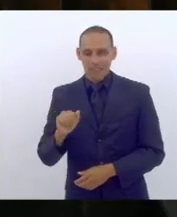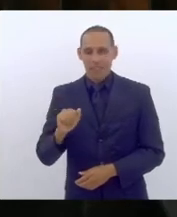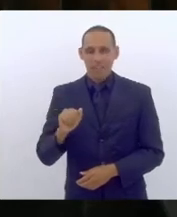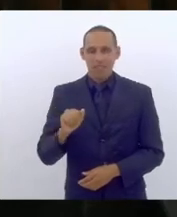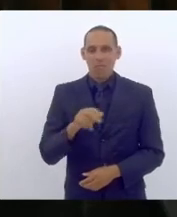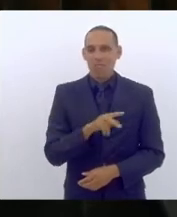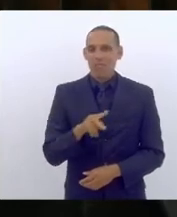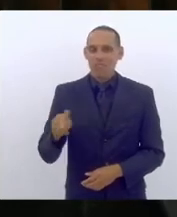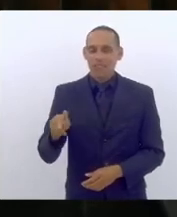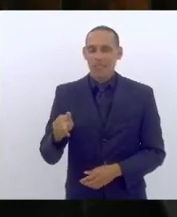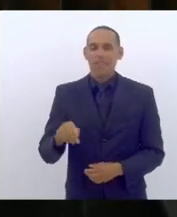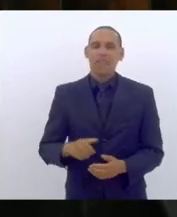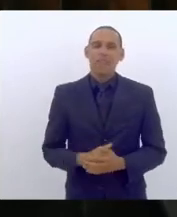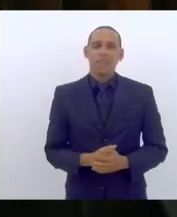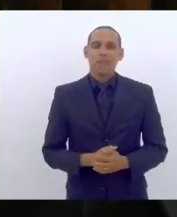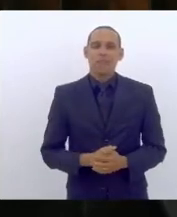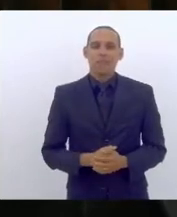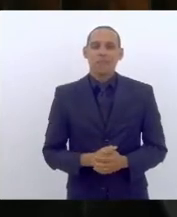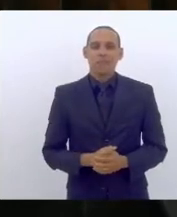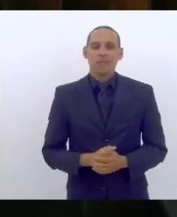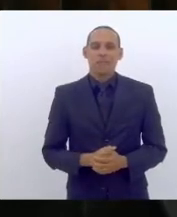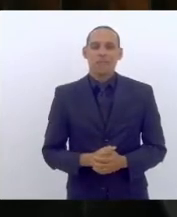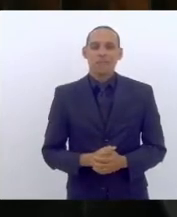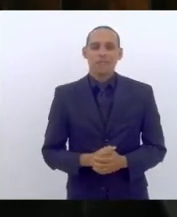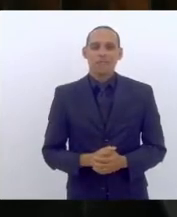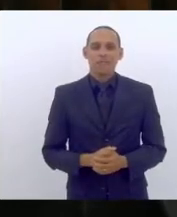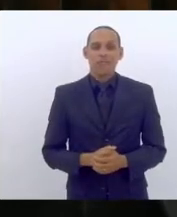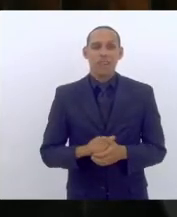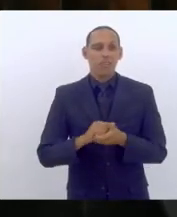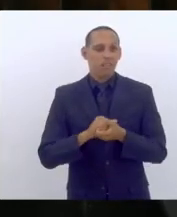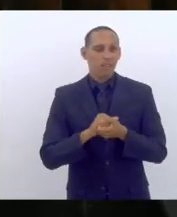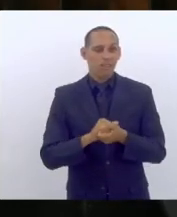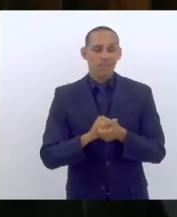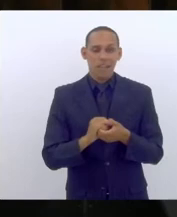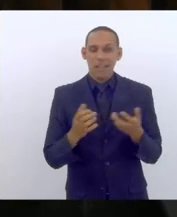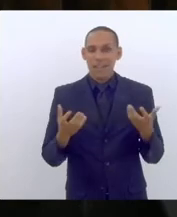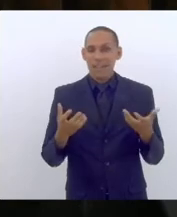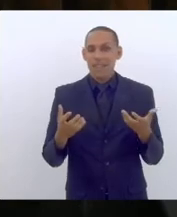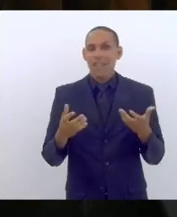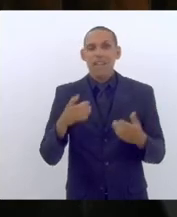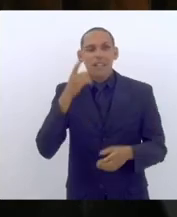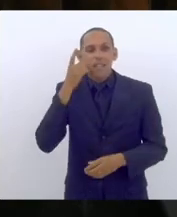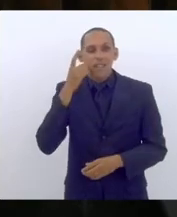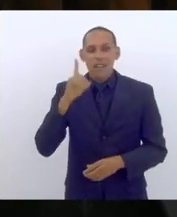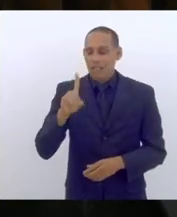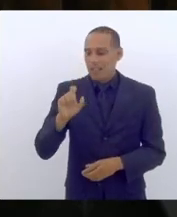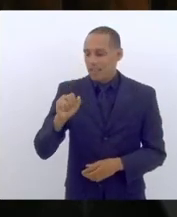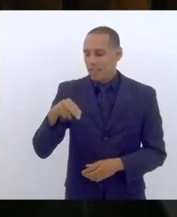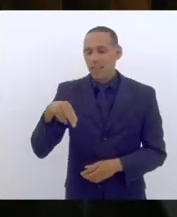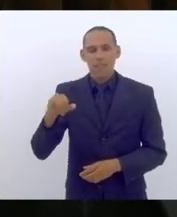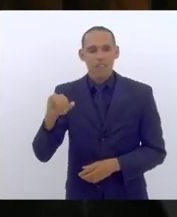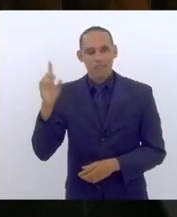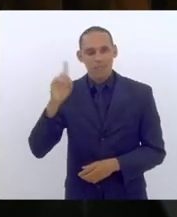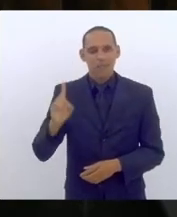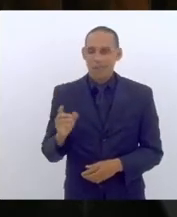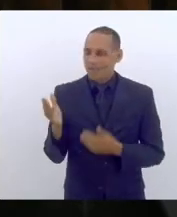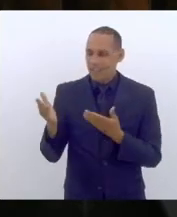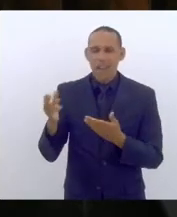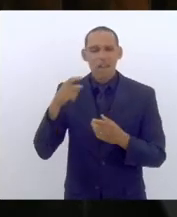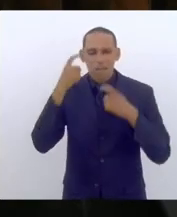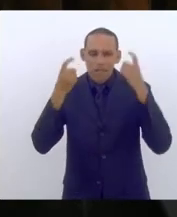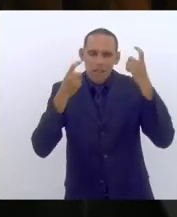Presidente queria saudar a deputada Dani Monteiro sempre